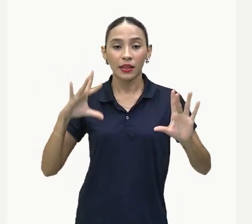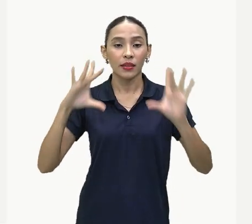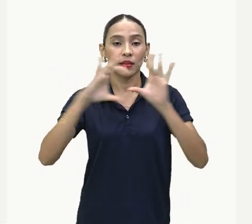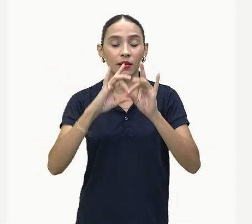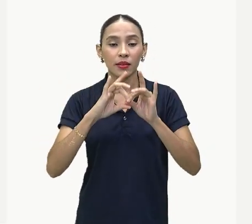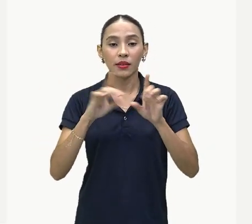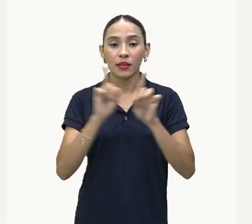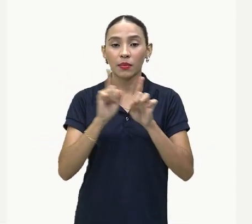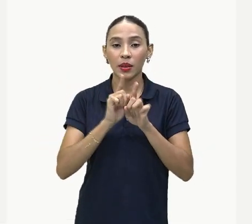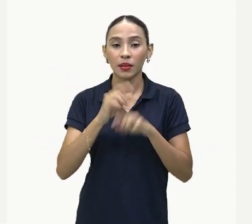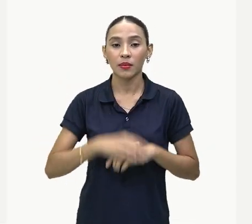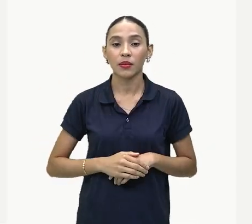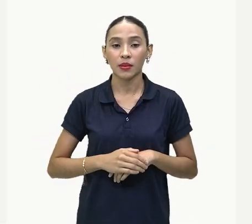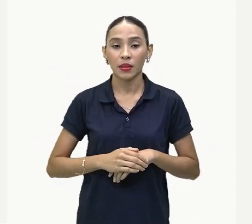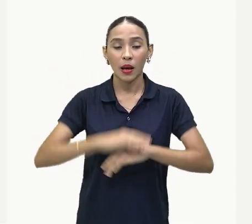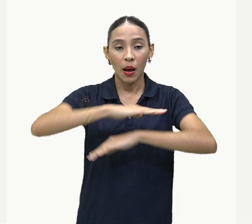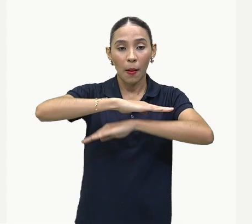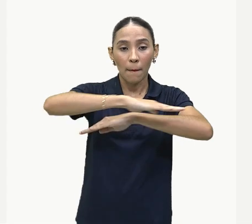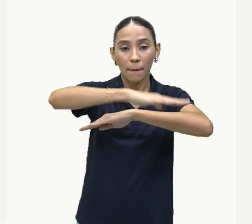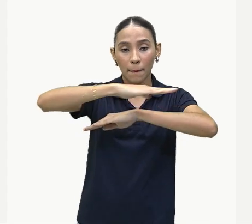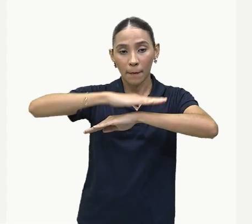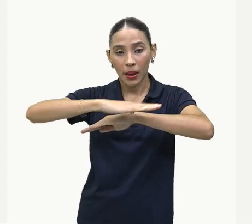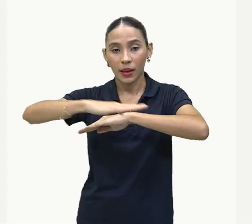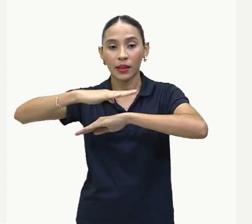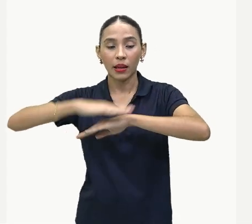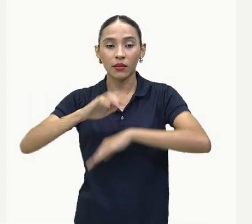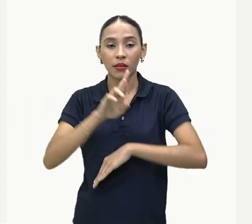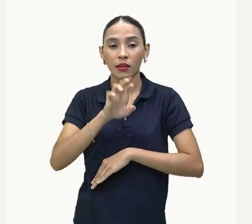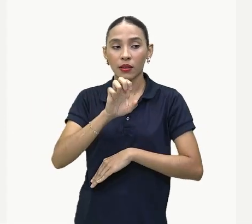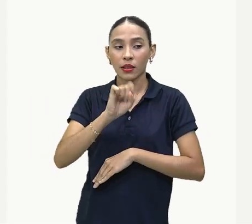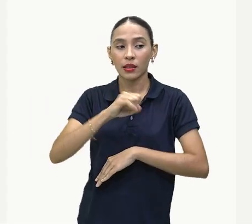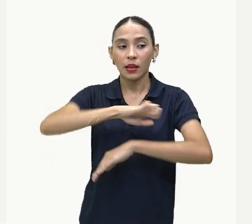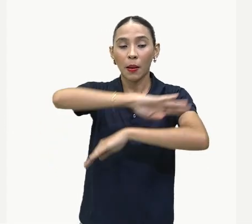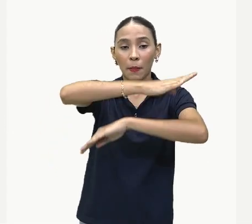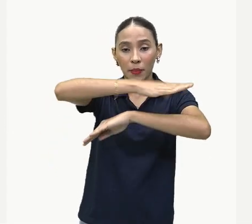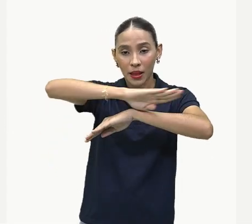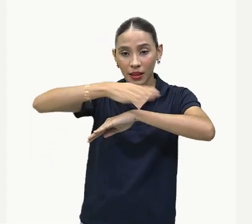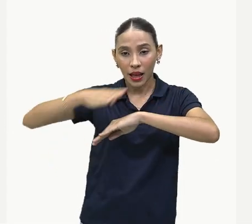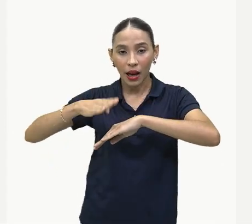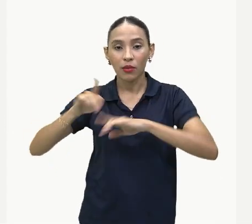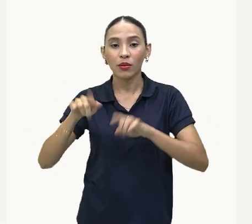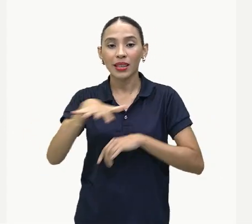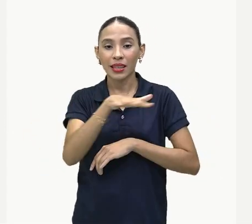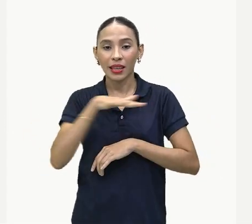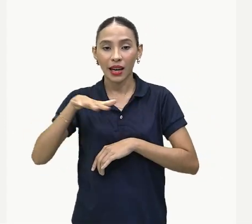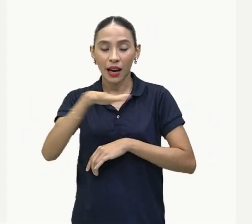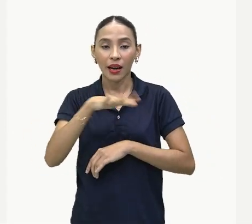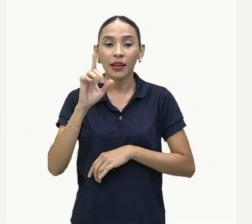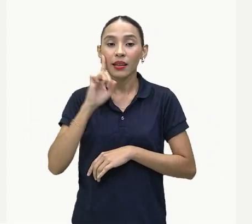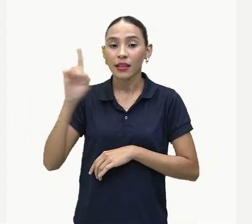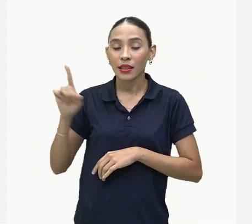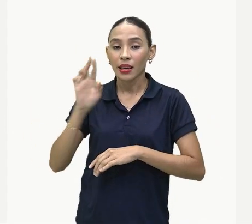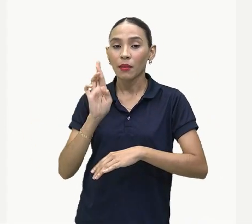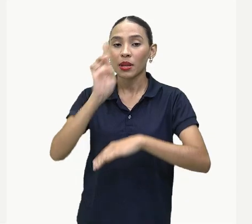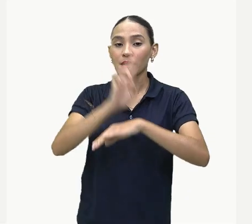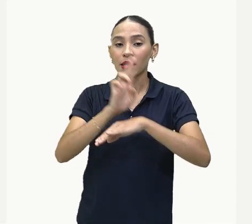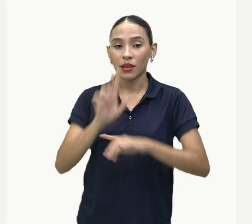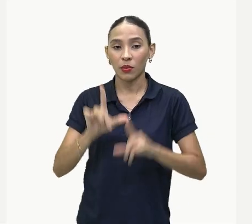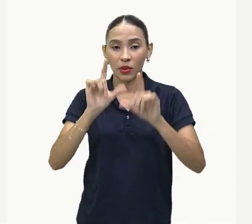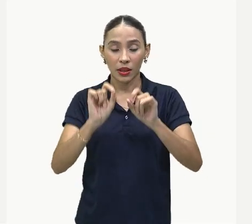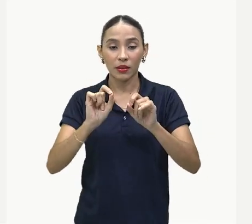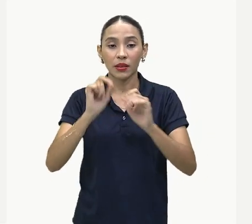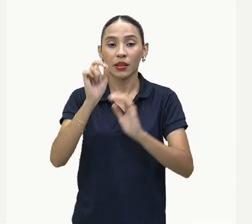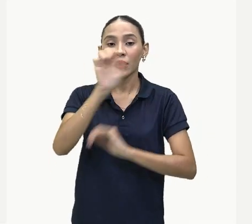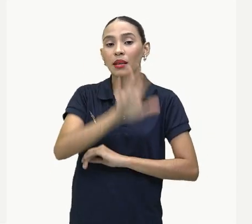intercalada aí entre os planaltos residuais sul-amazônicos, que essa área aí é representada no